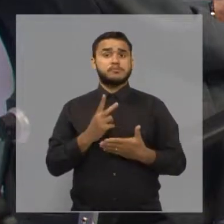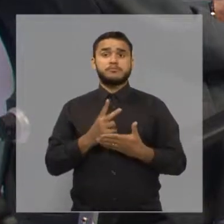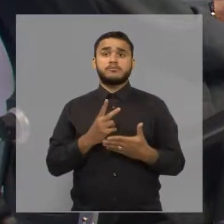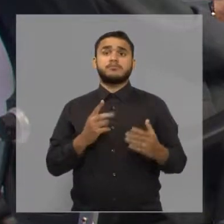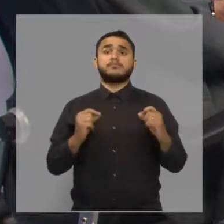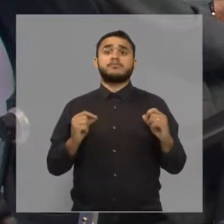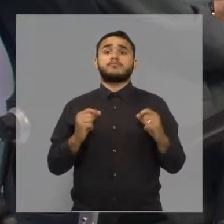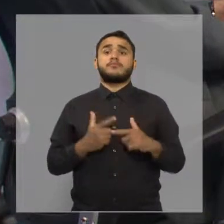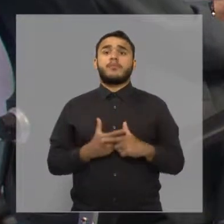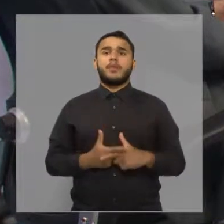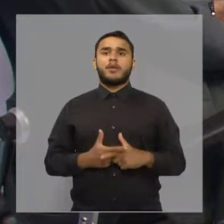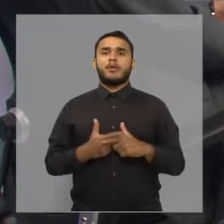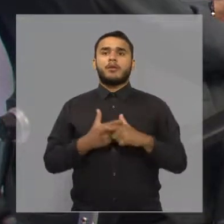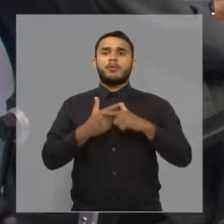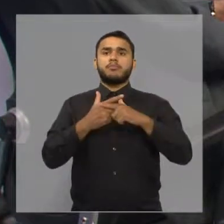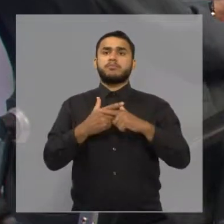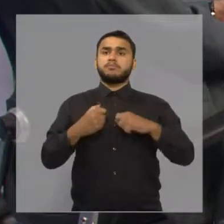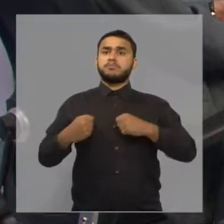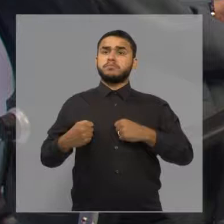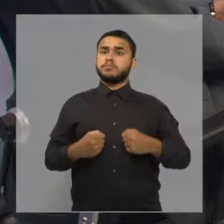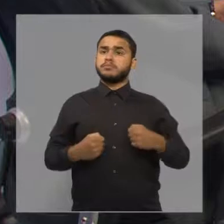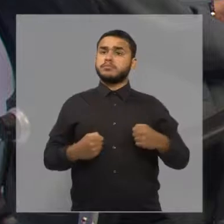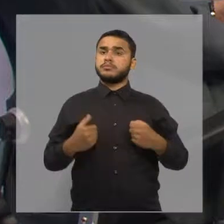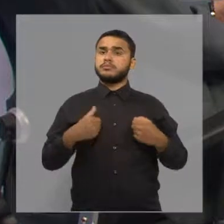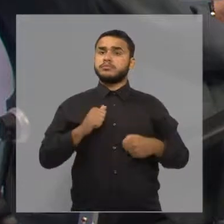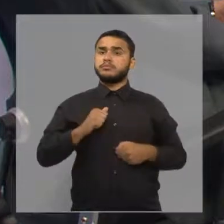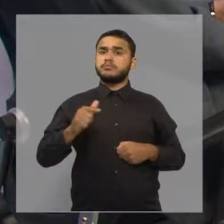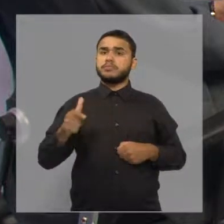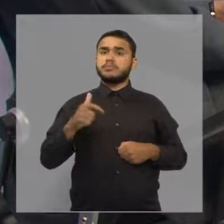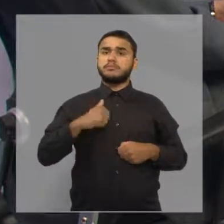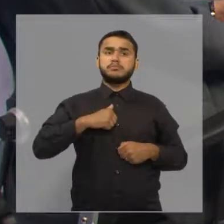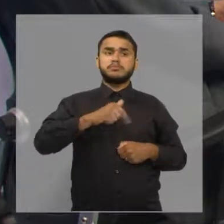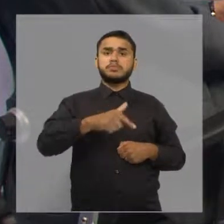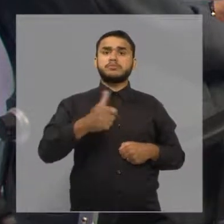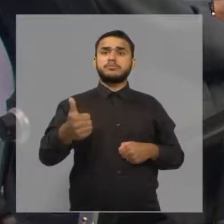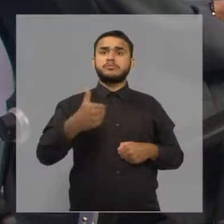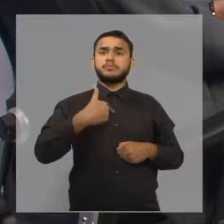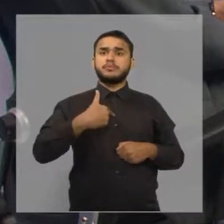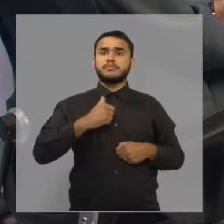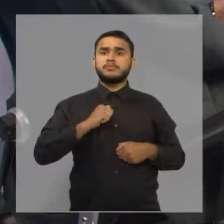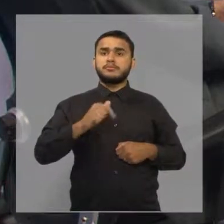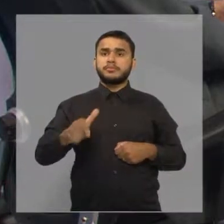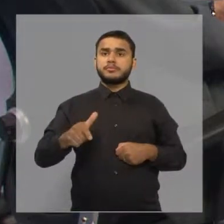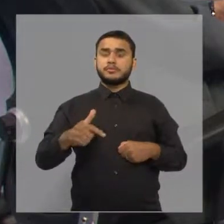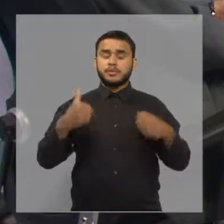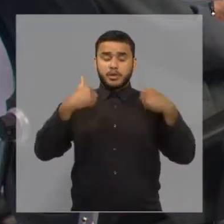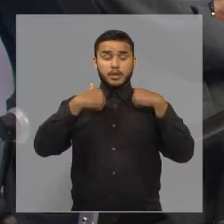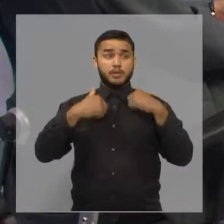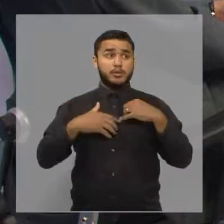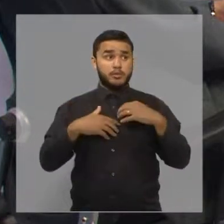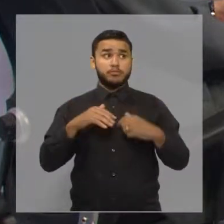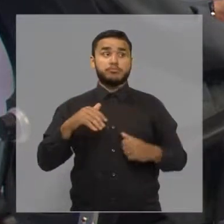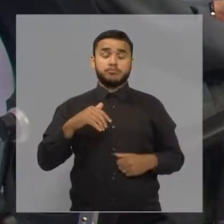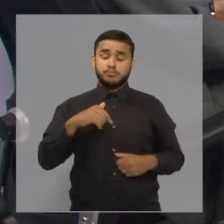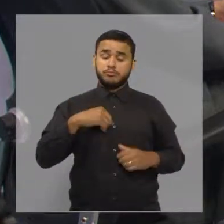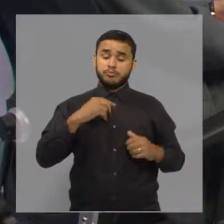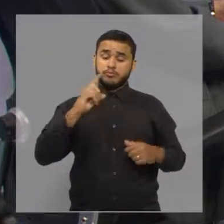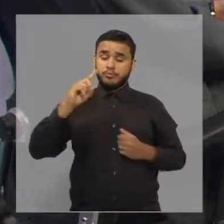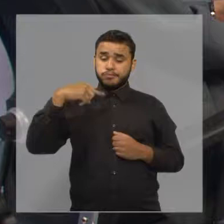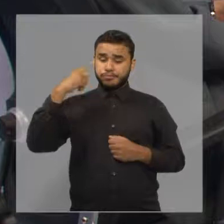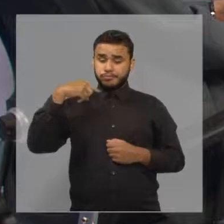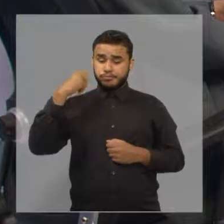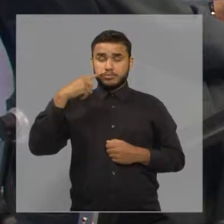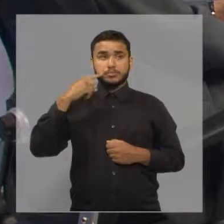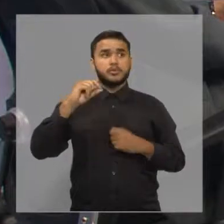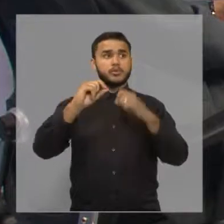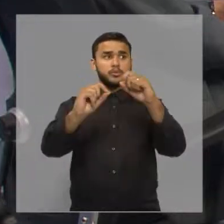nosso problema era uma crise de autoridade. Né? O Brasil viveu uma crise de autoridade. Como advogado, por exemplo, um juiz